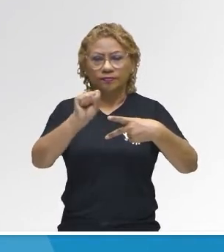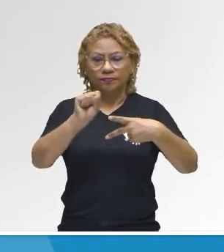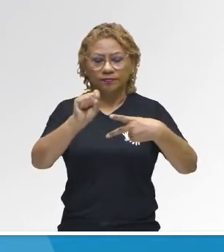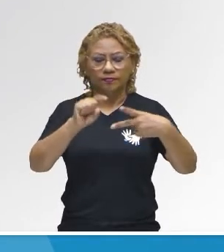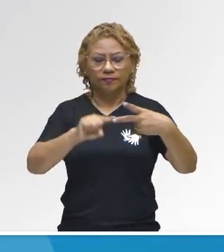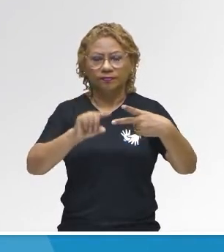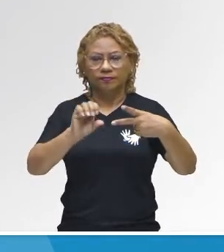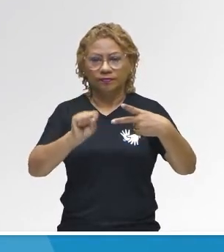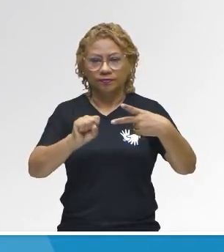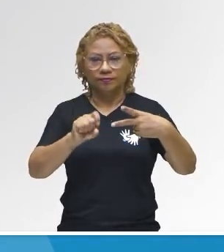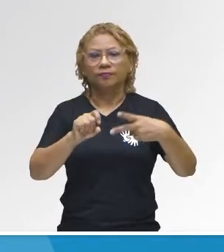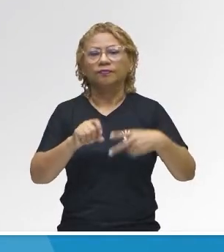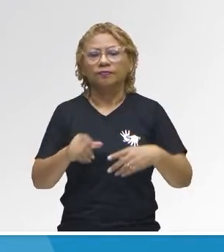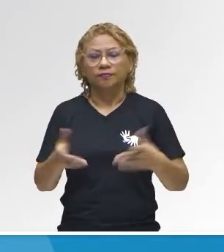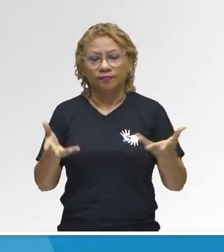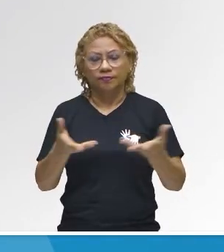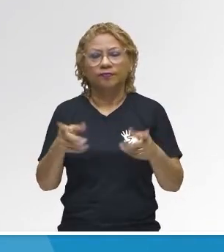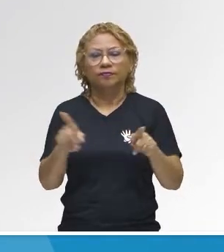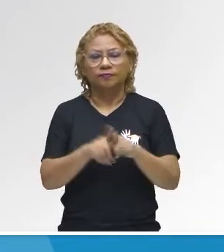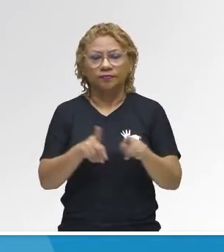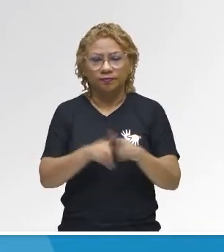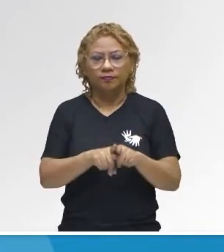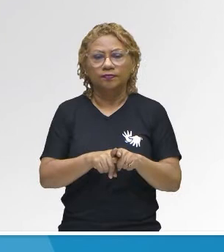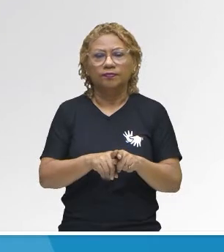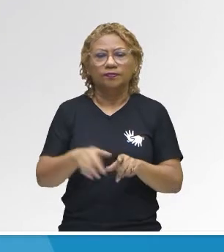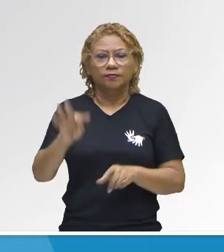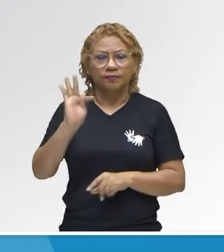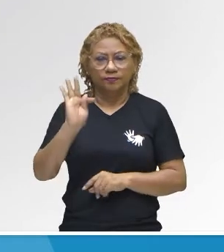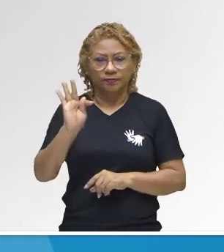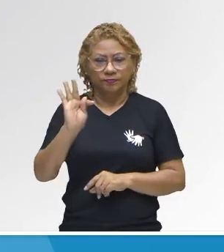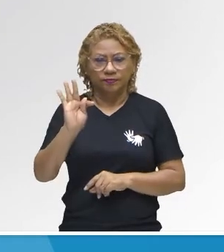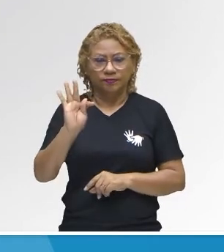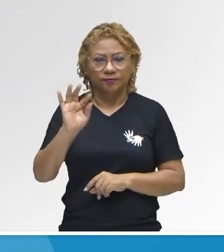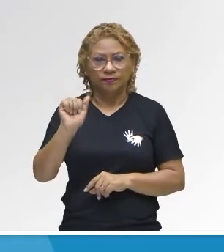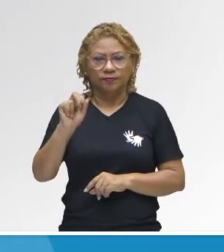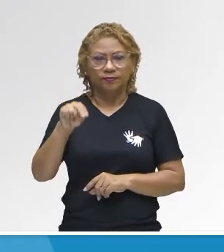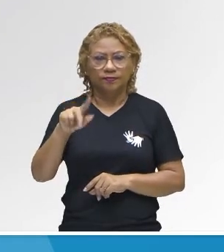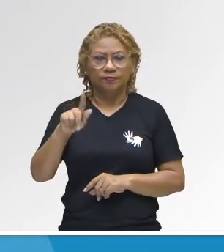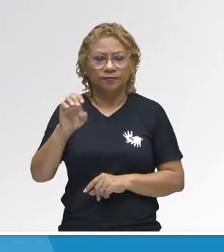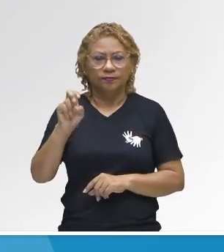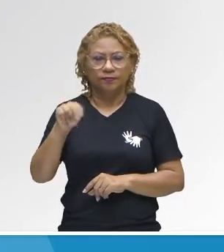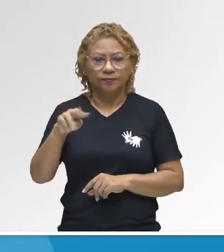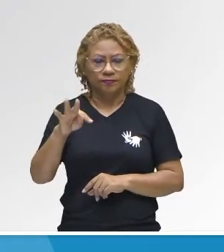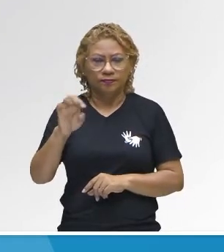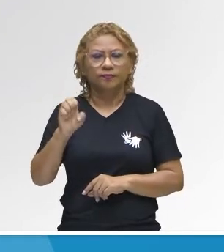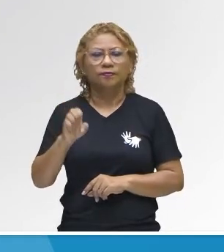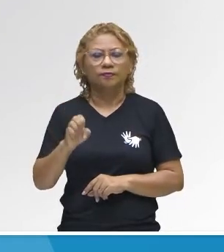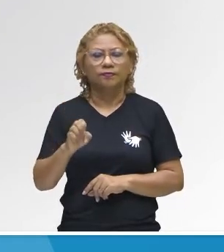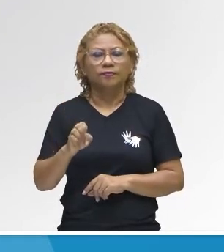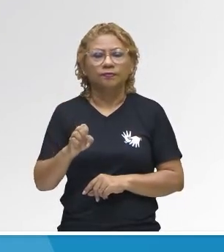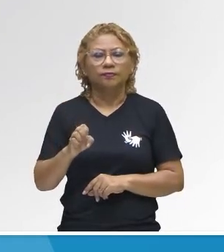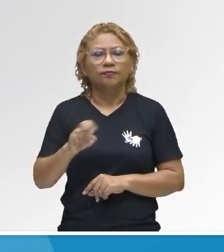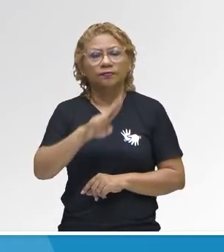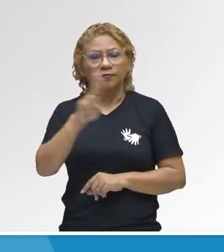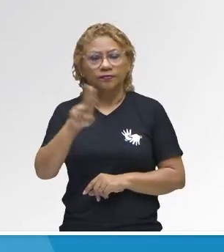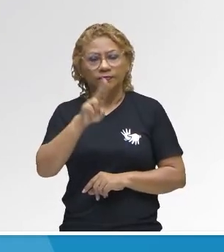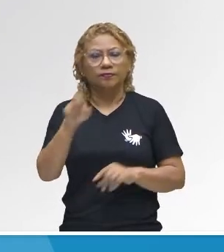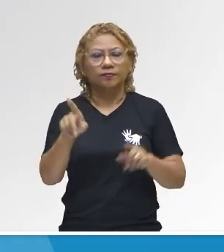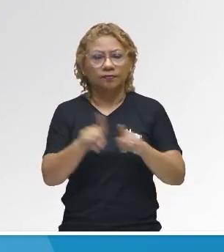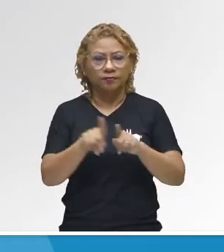esse valor, mas também o principal é usar aqui essa